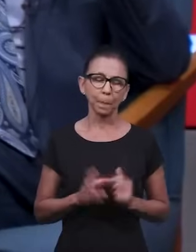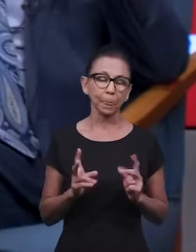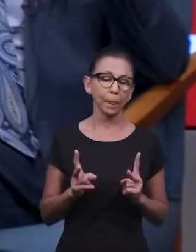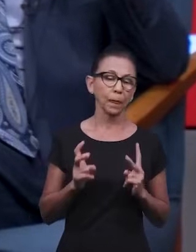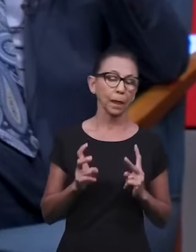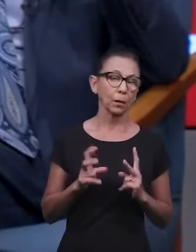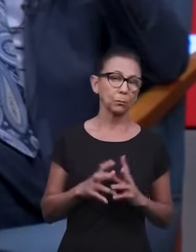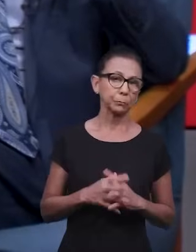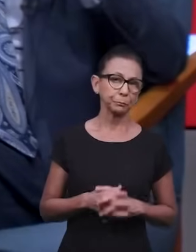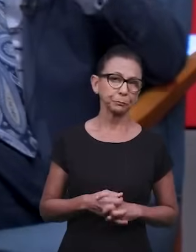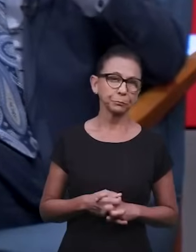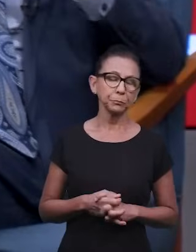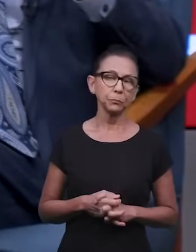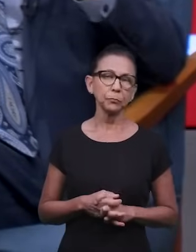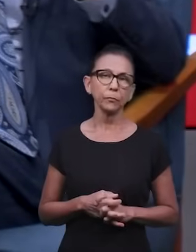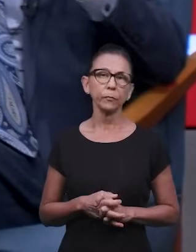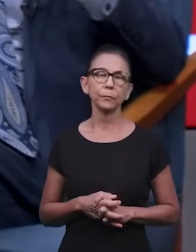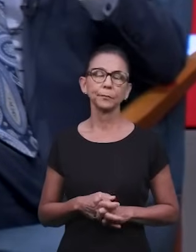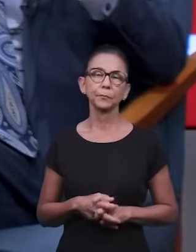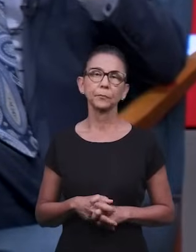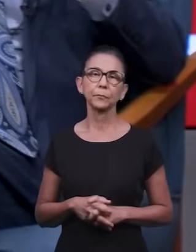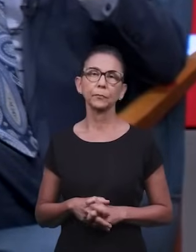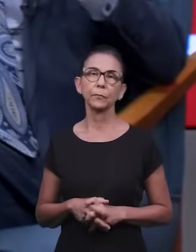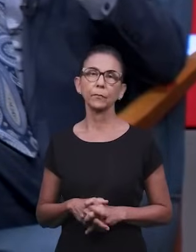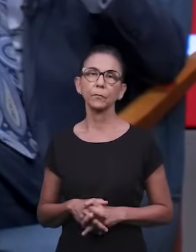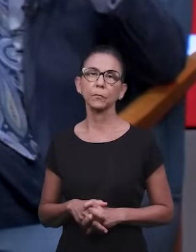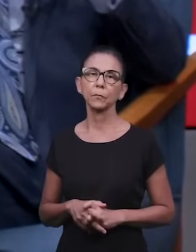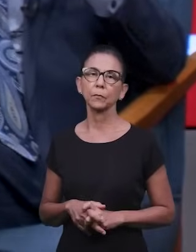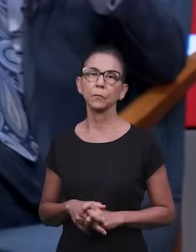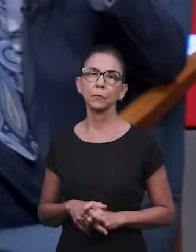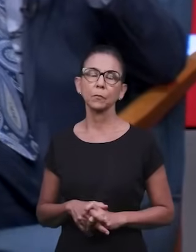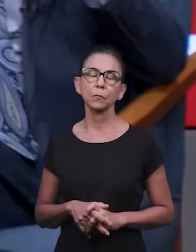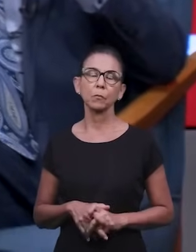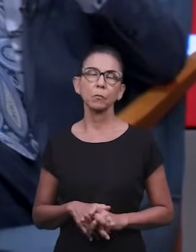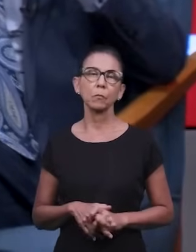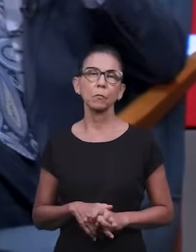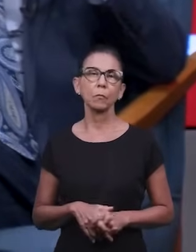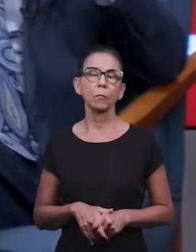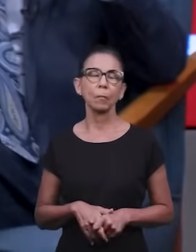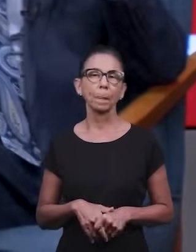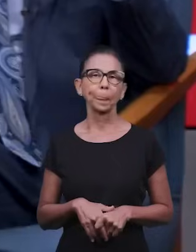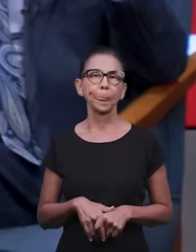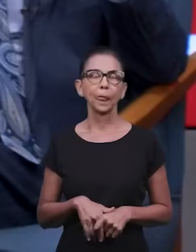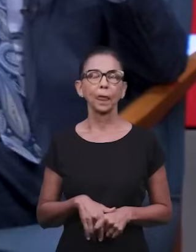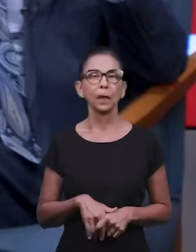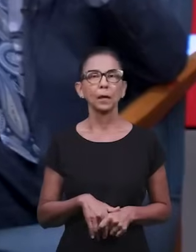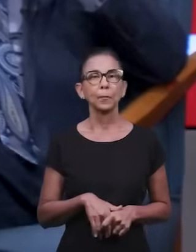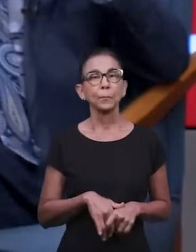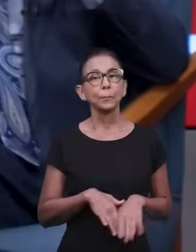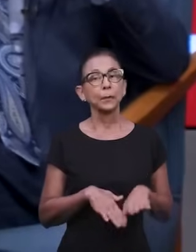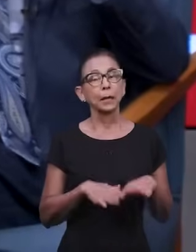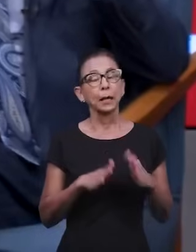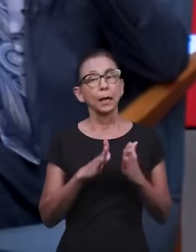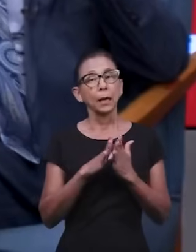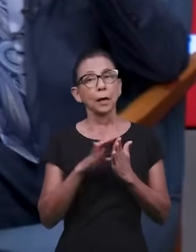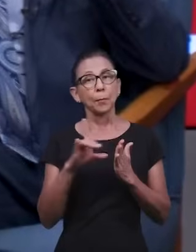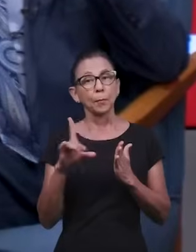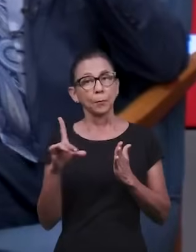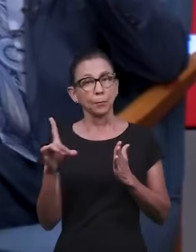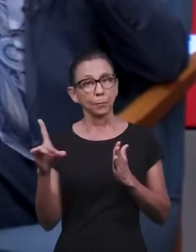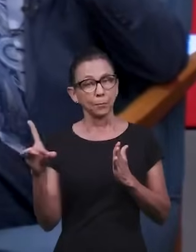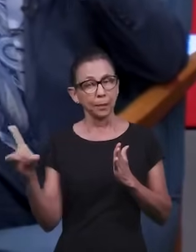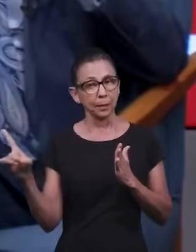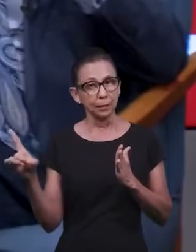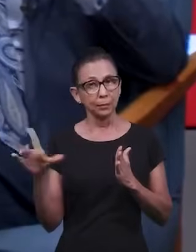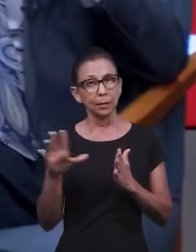nós observamos vamos pegar e nada na Bíblia é por acaso nada na bíblia por acaso